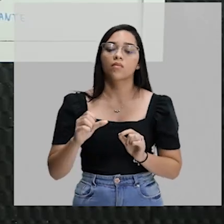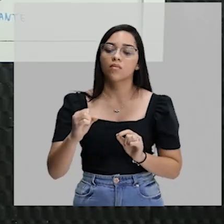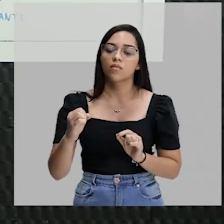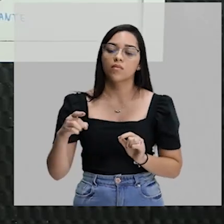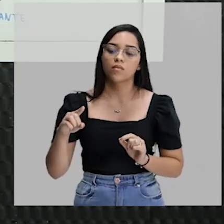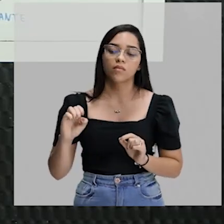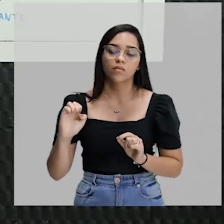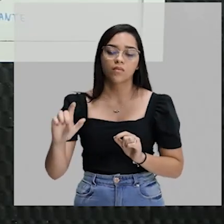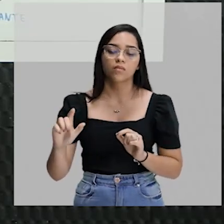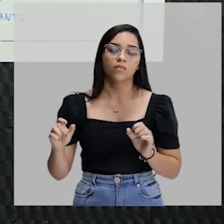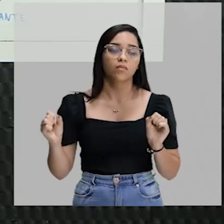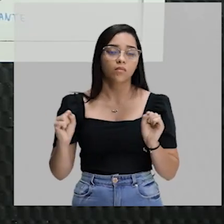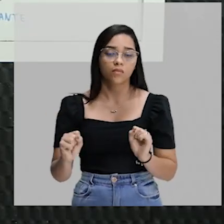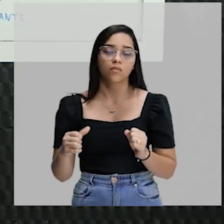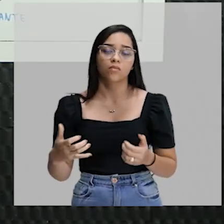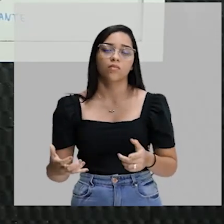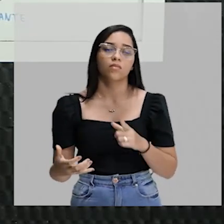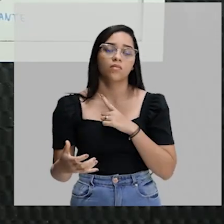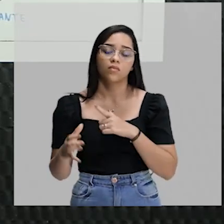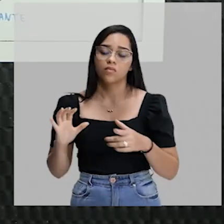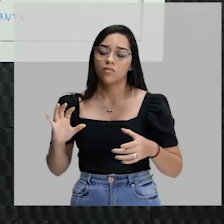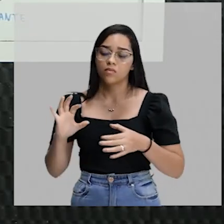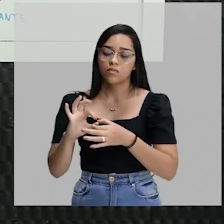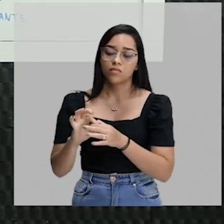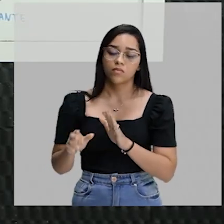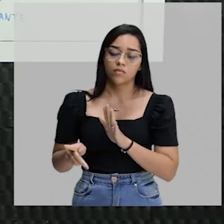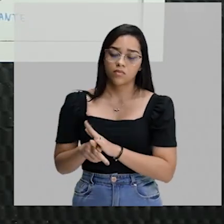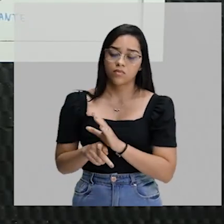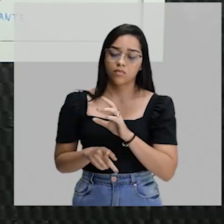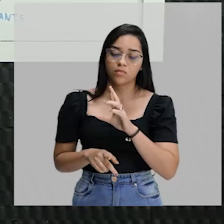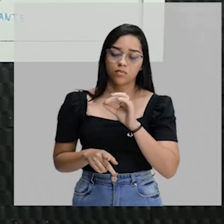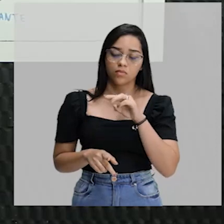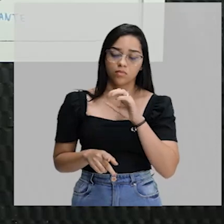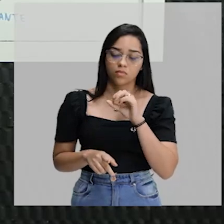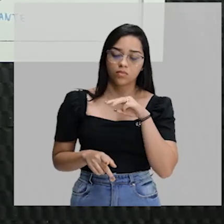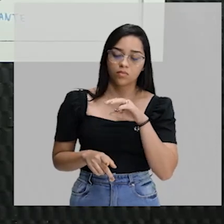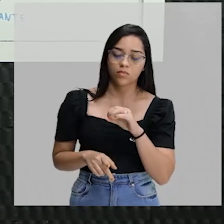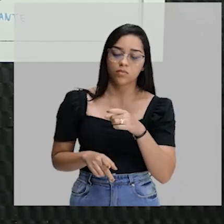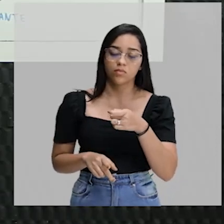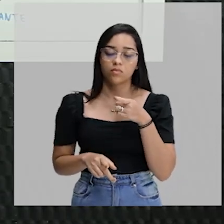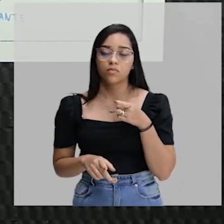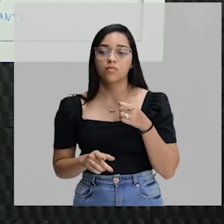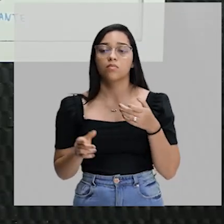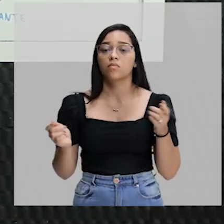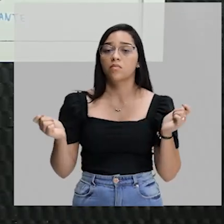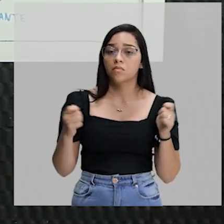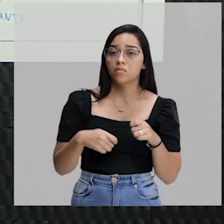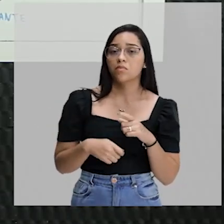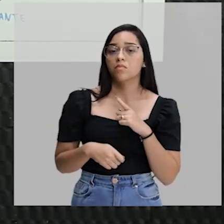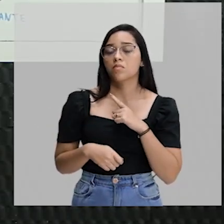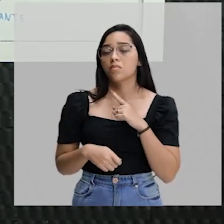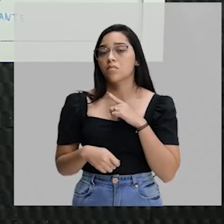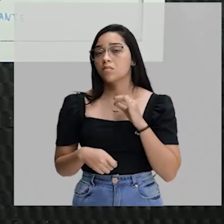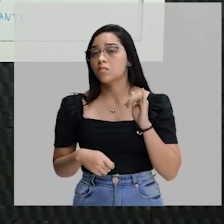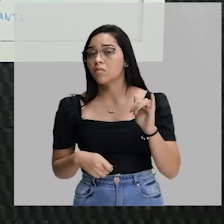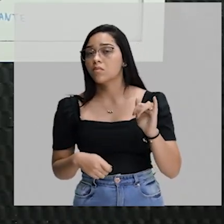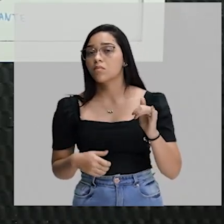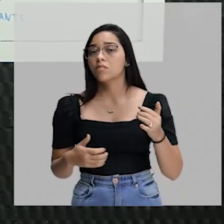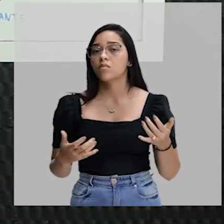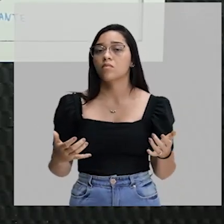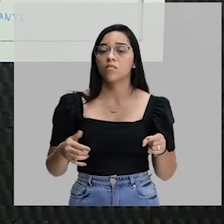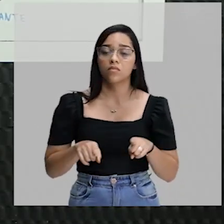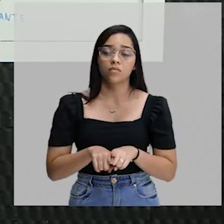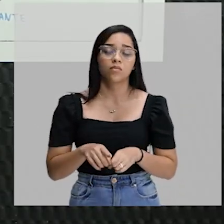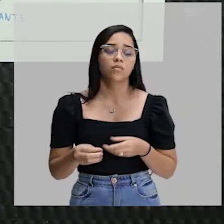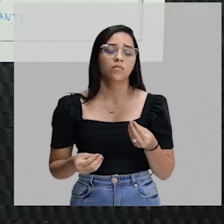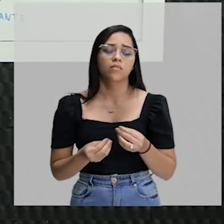pode ser uma herança ligada ao cromossomo X, pode ser uma herança ligada ao cromossomo Y. E aí,